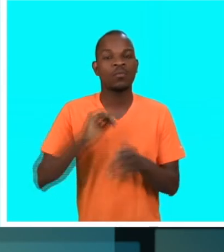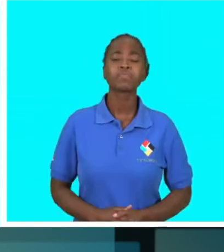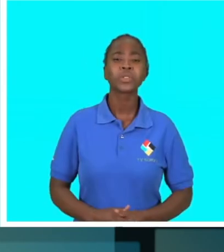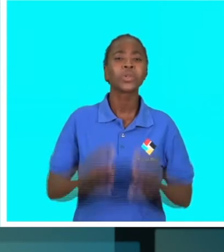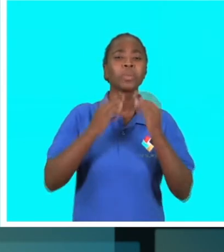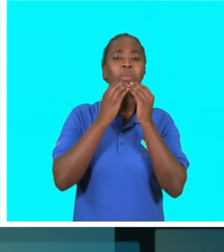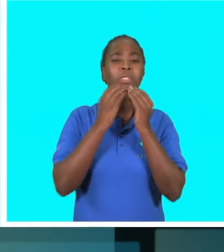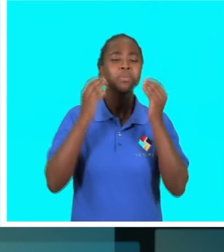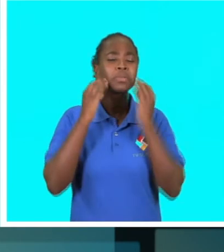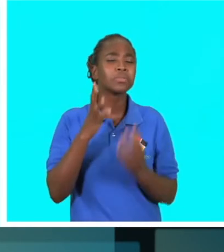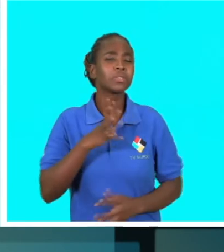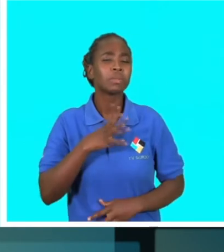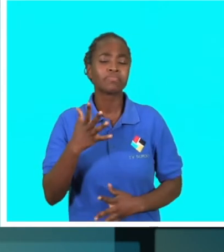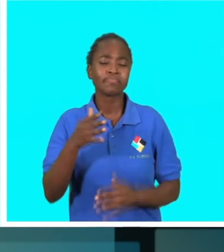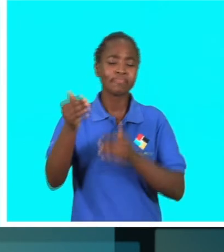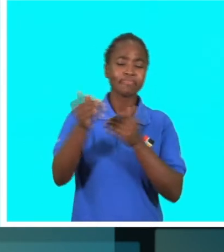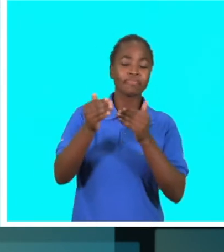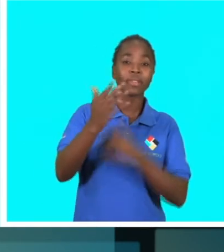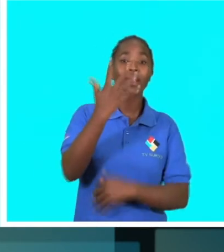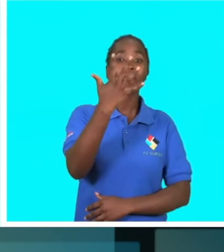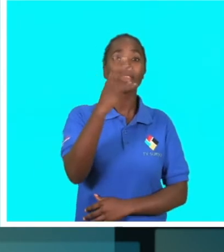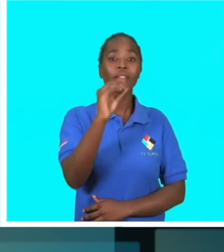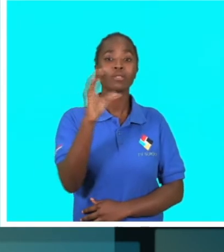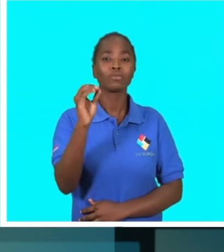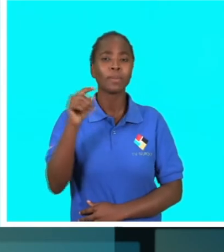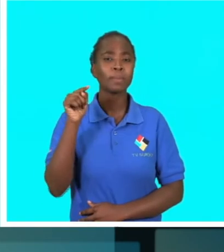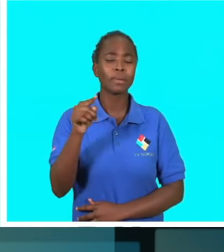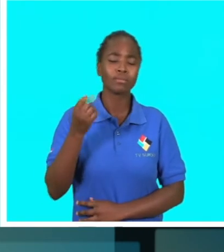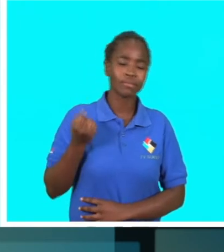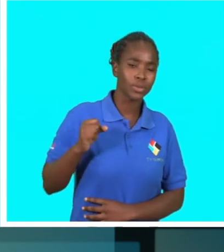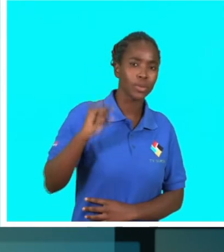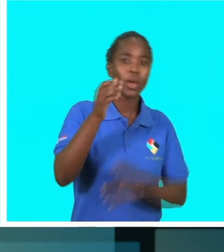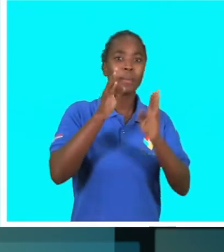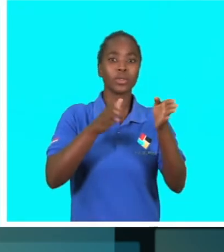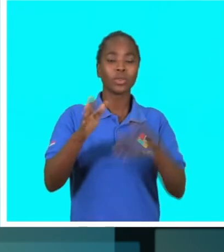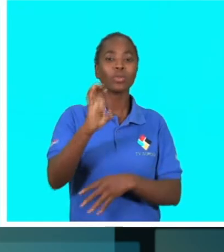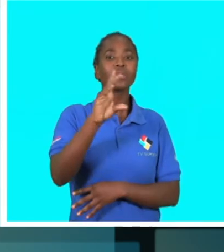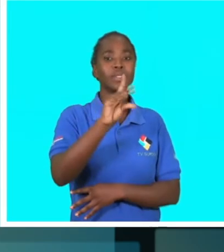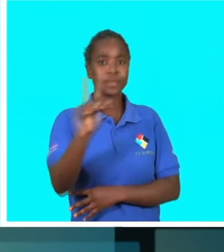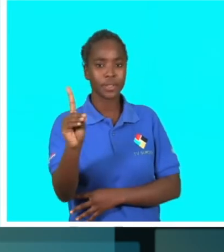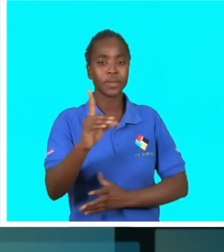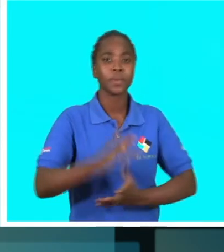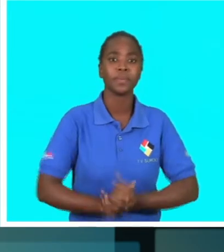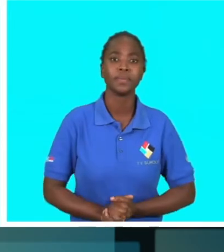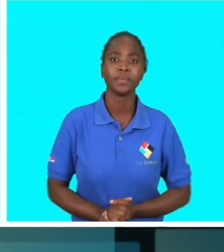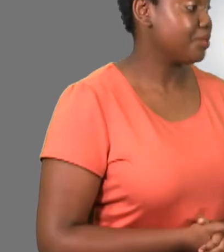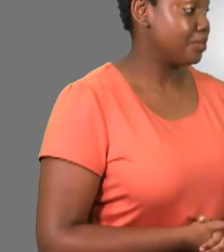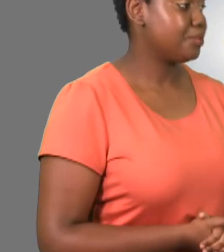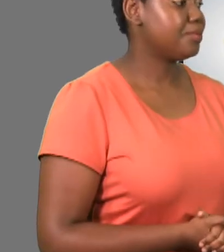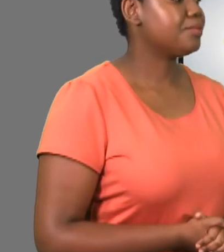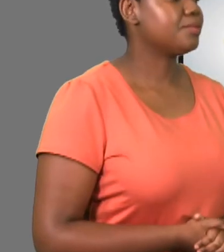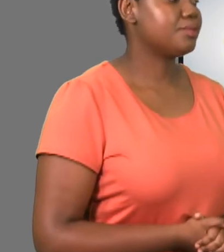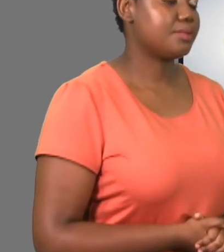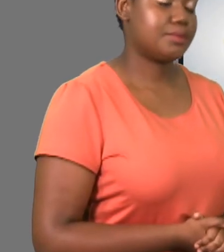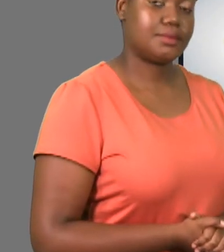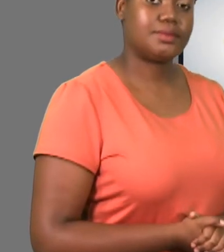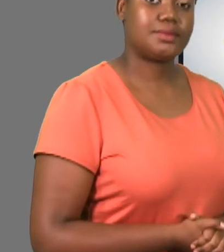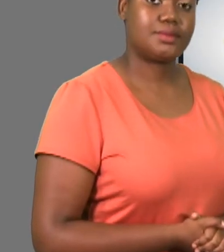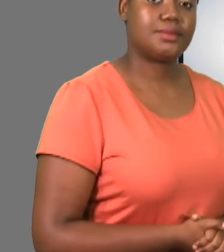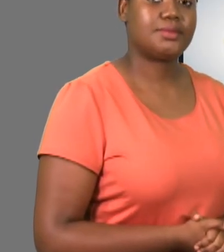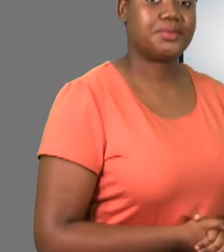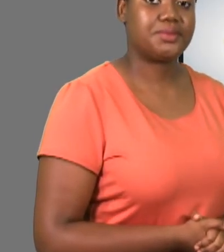mulher com deficiência. Existem em Moçambique, perto de 500 mil pessoas com deficiência. Eu acredito